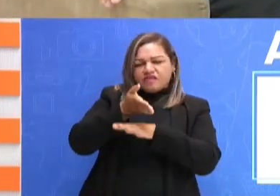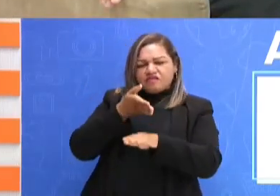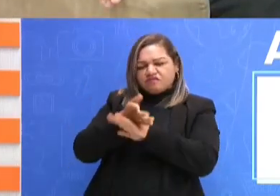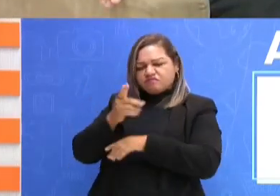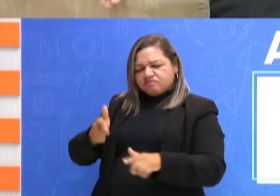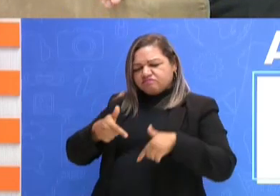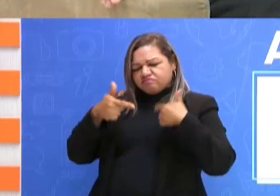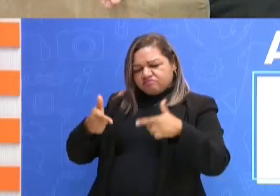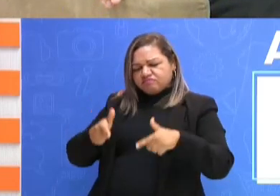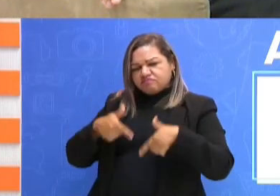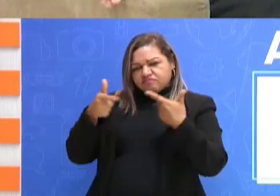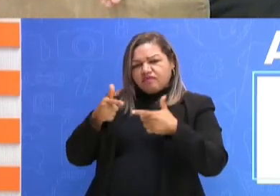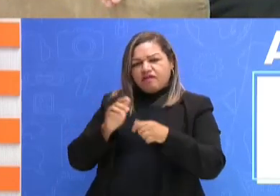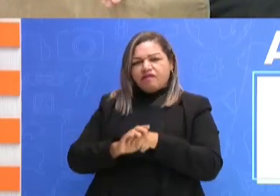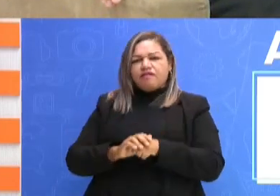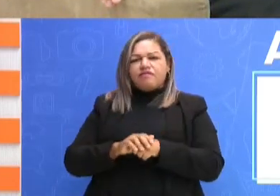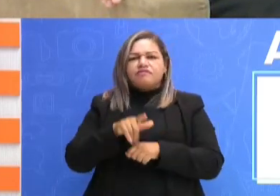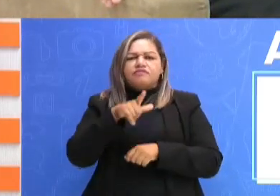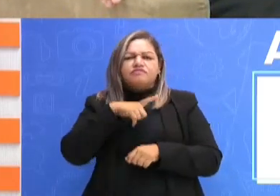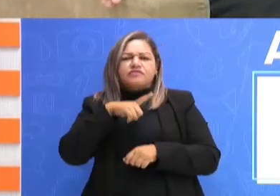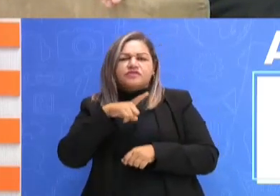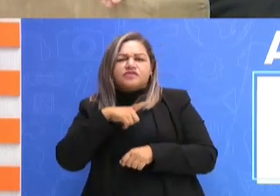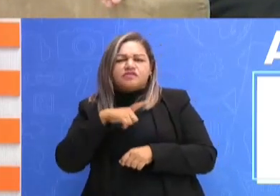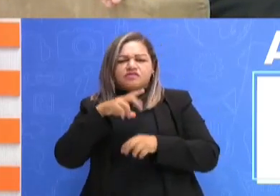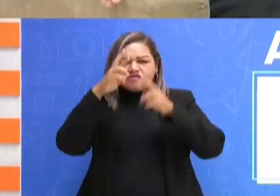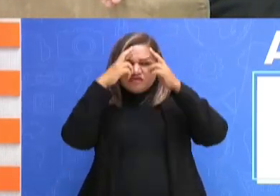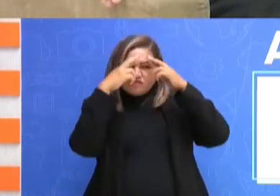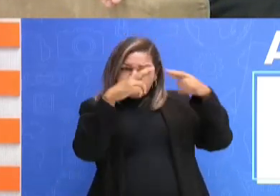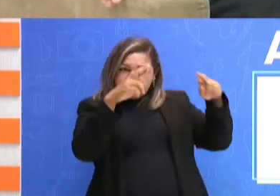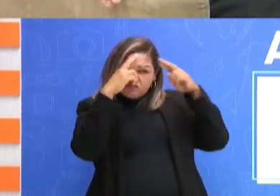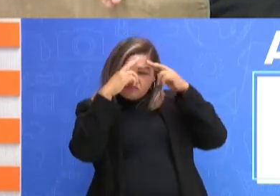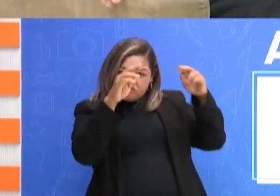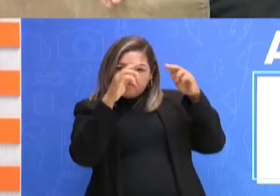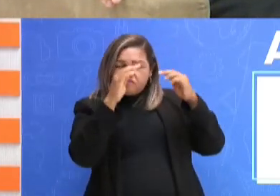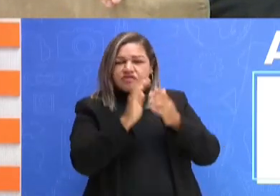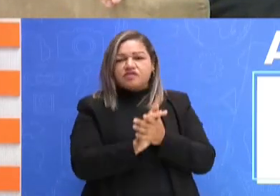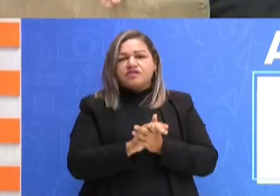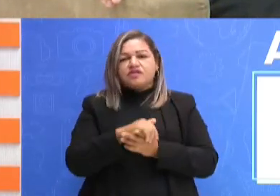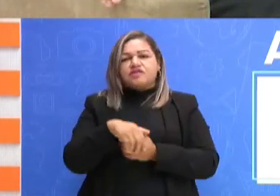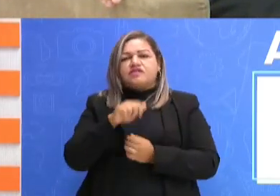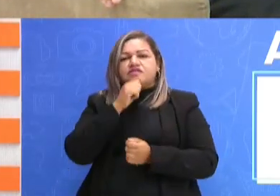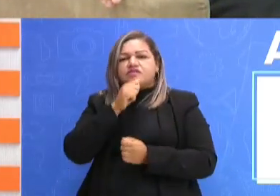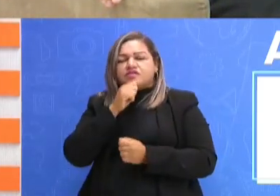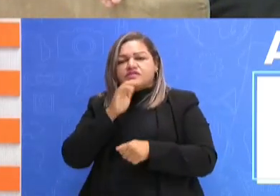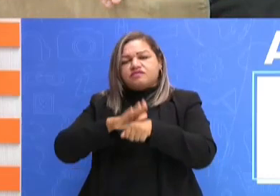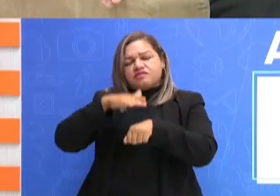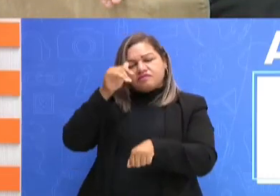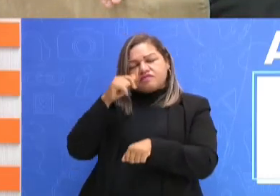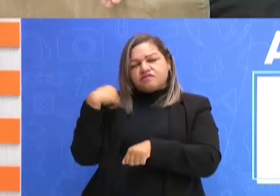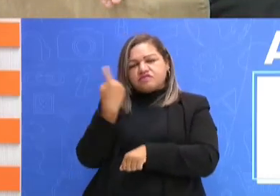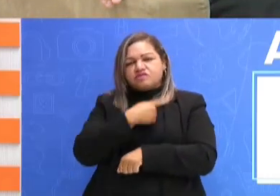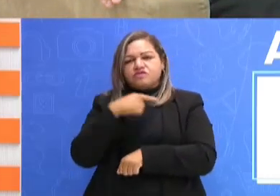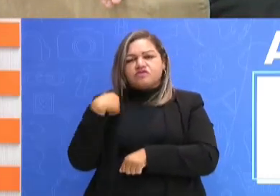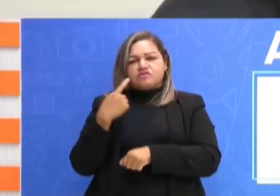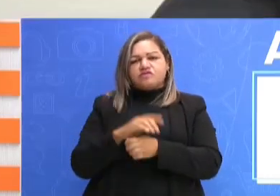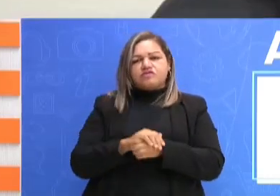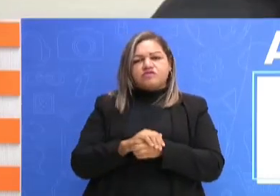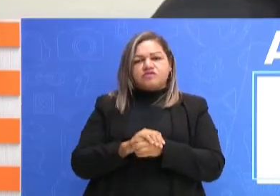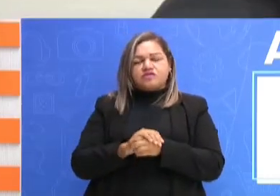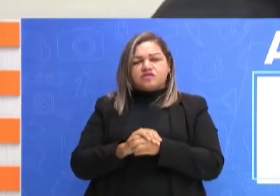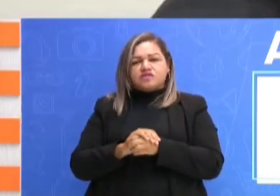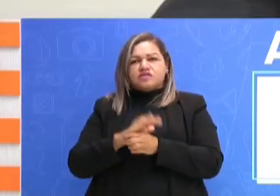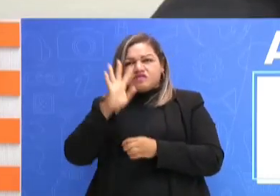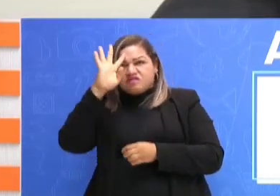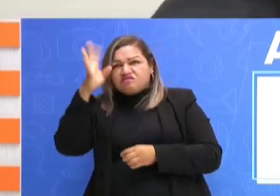essa luta. Mas o senhor também tem uma responsabilidade ainda maior do que todos nós, né? Que é trazer